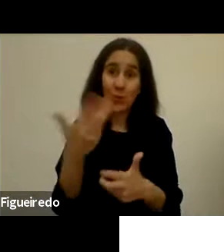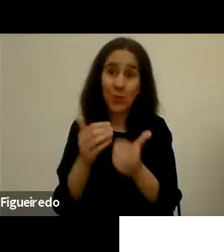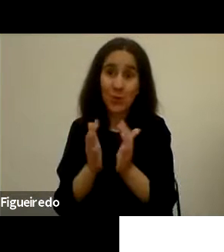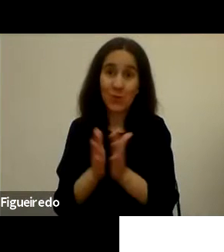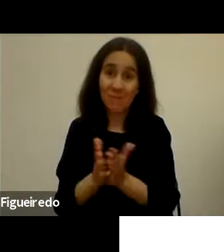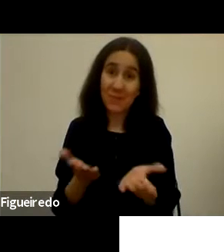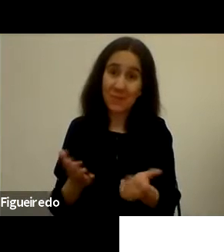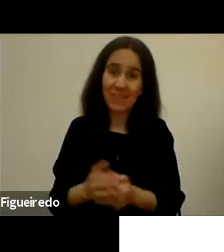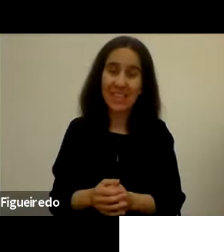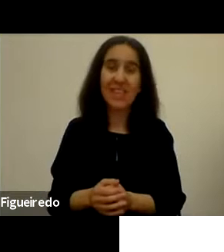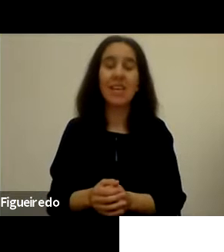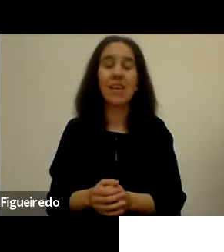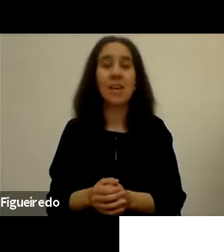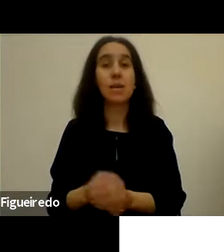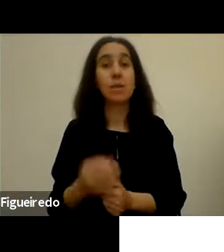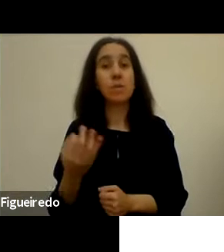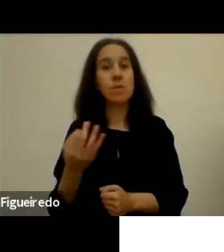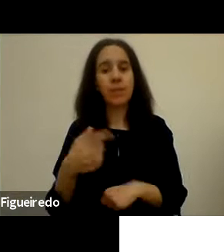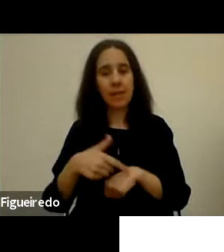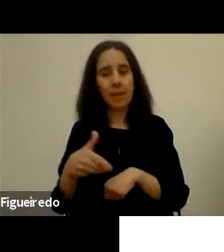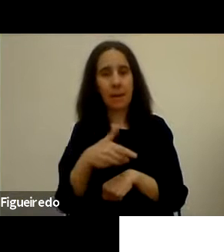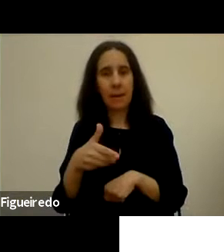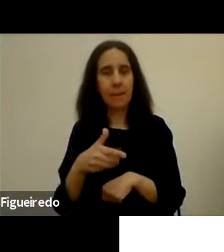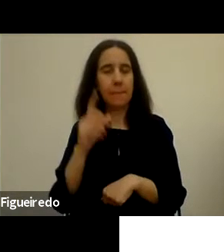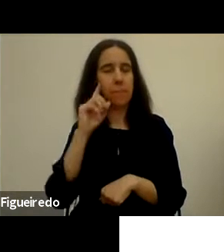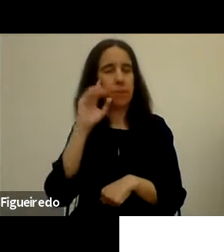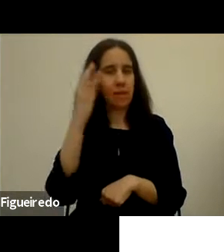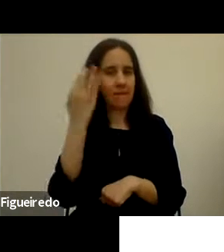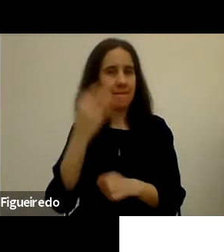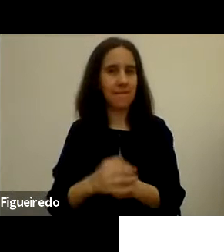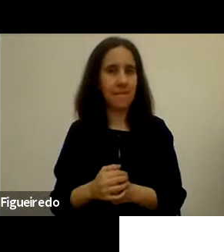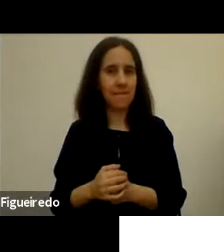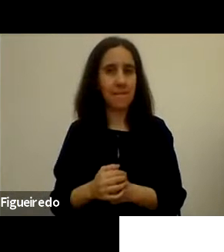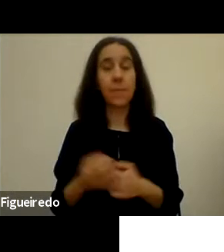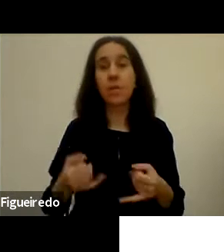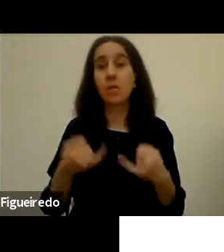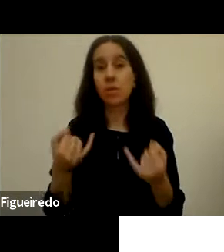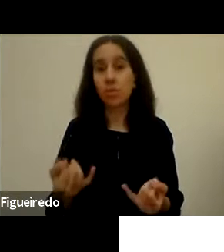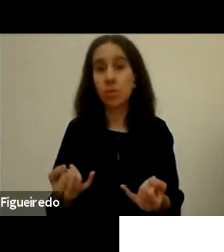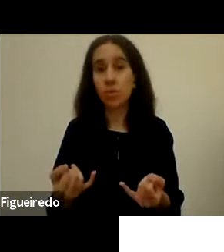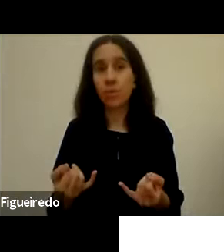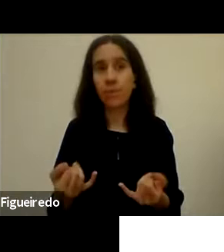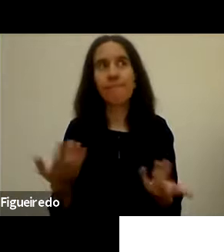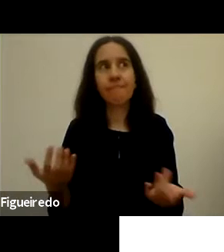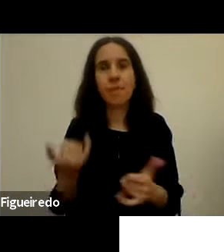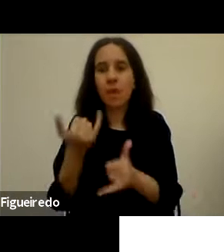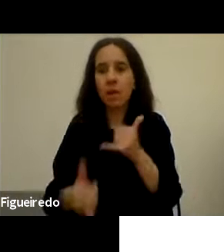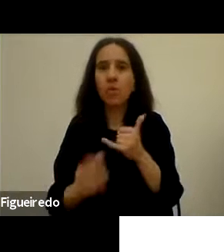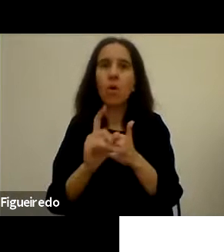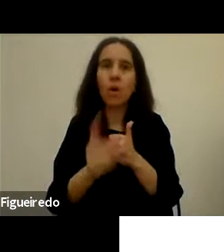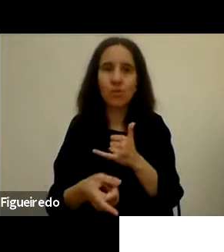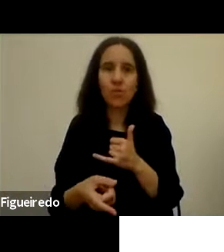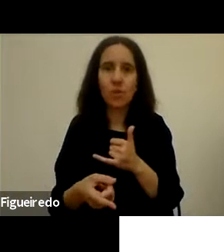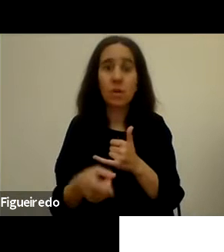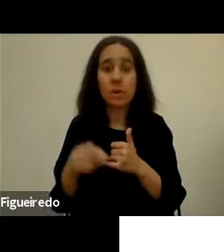Não é? Portanto, o timing era algo importante. E depois, quais os riscos